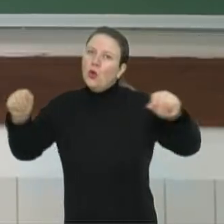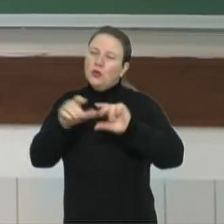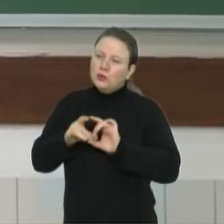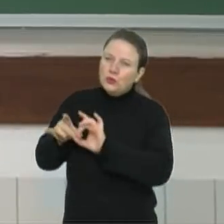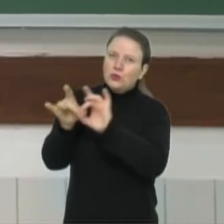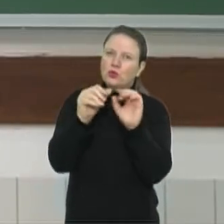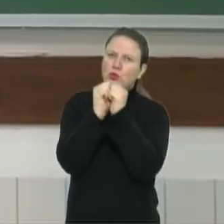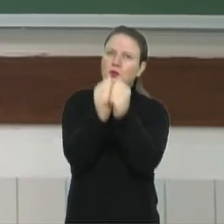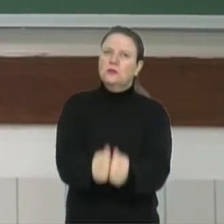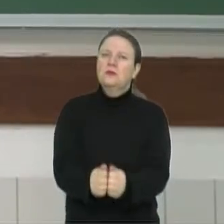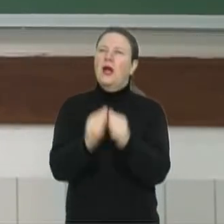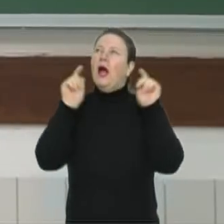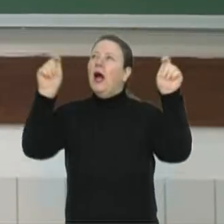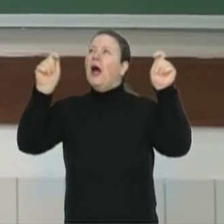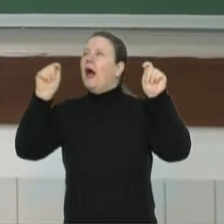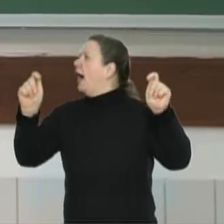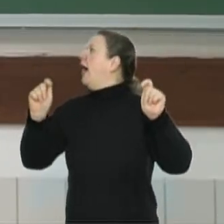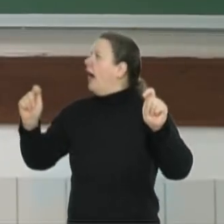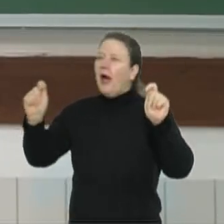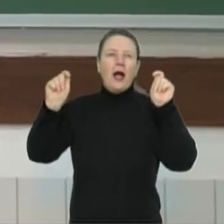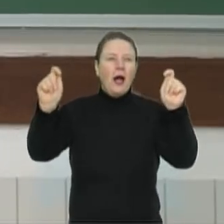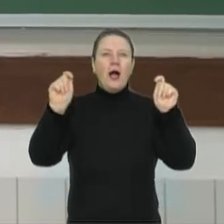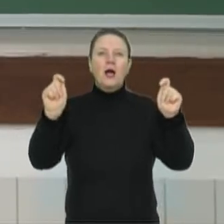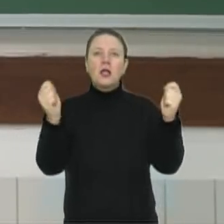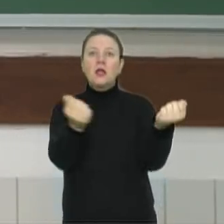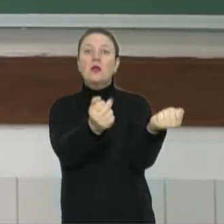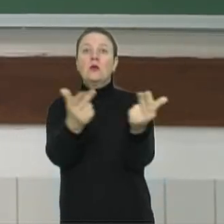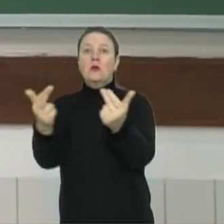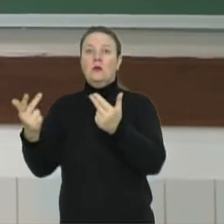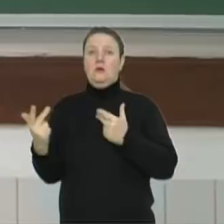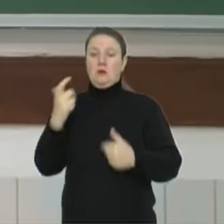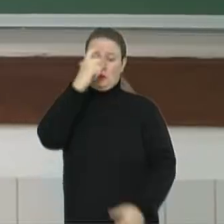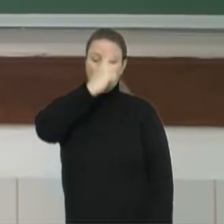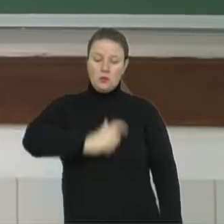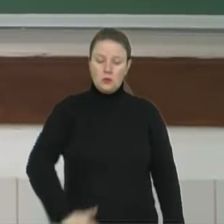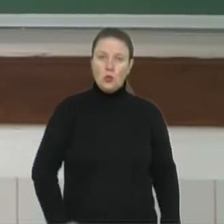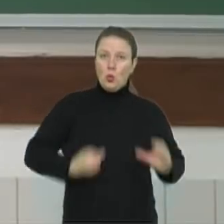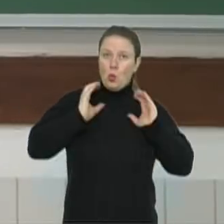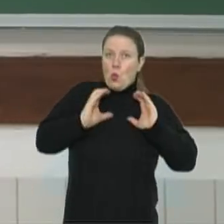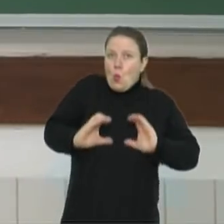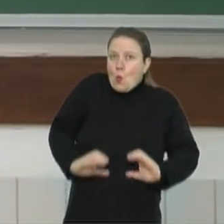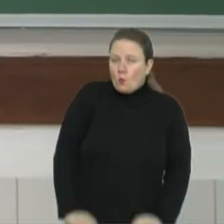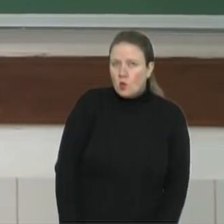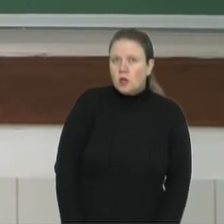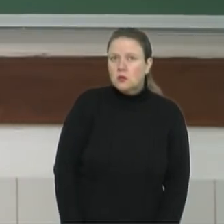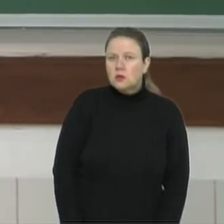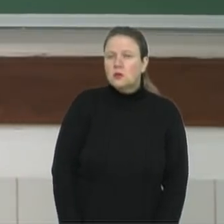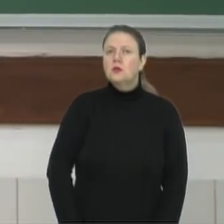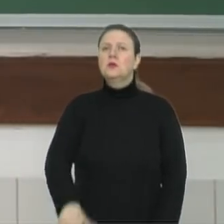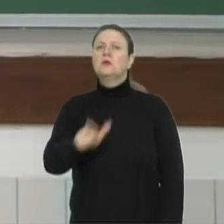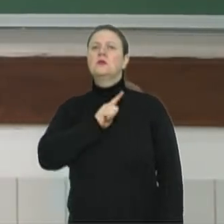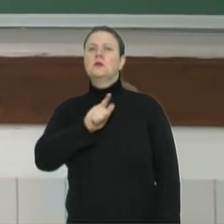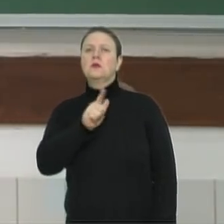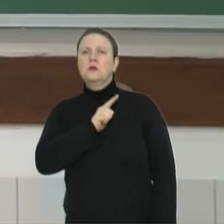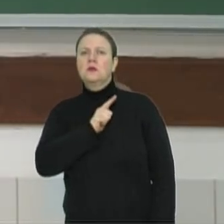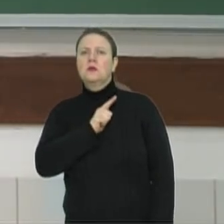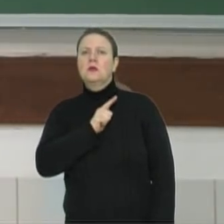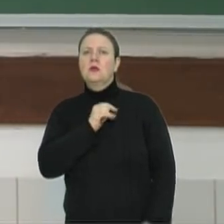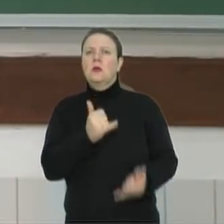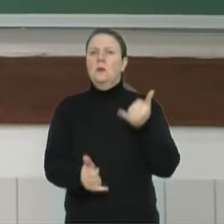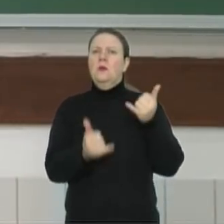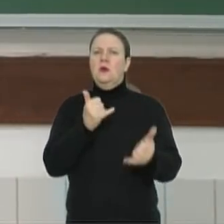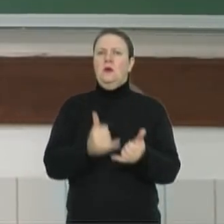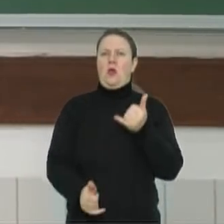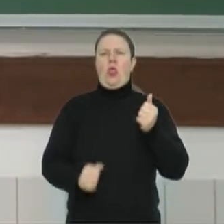tem individualidade ali. Então, as pessoas se comportam, né, justamente, você tem casos, né, de um comportamento de manada